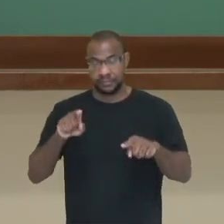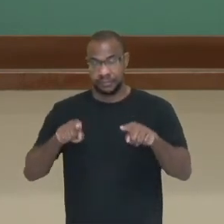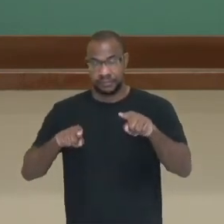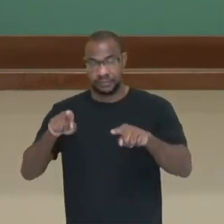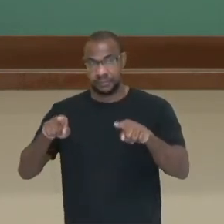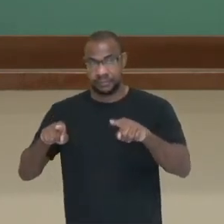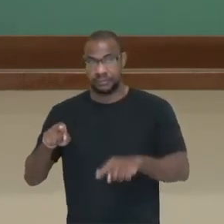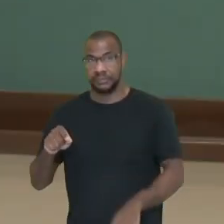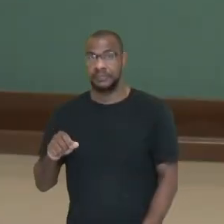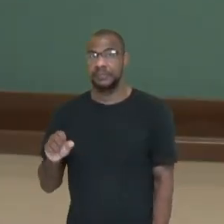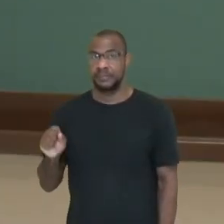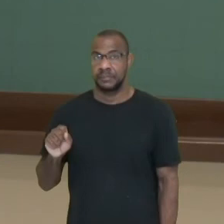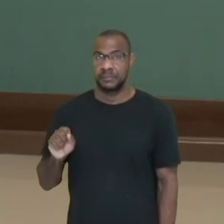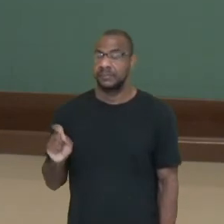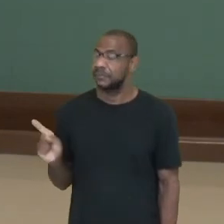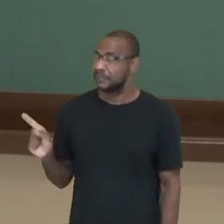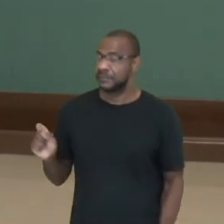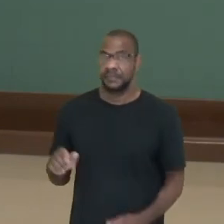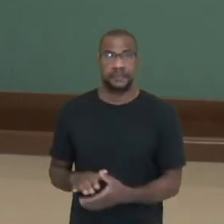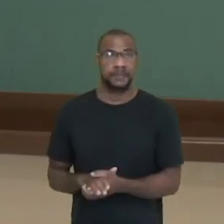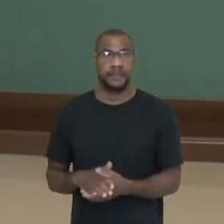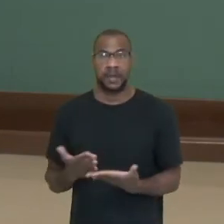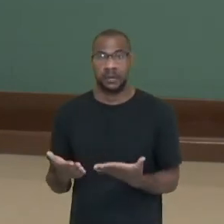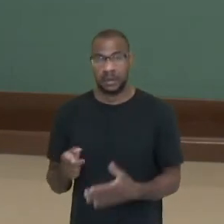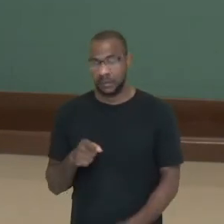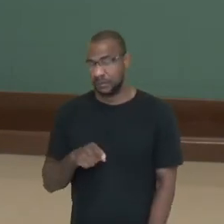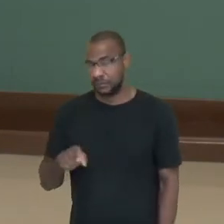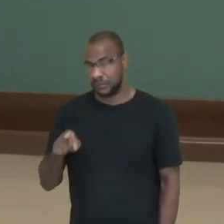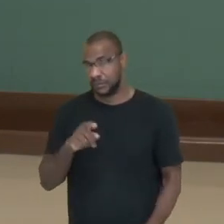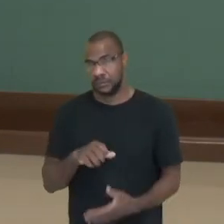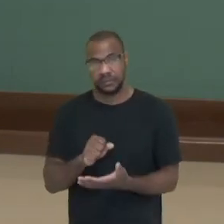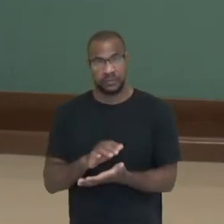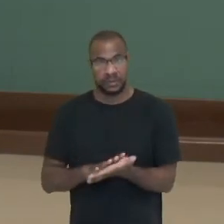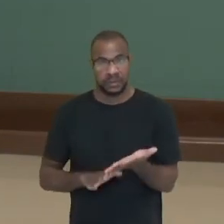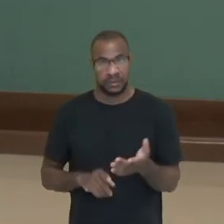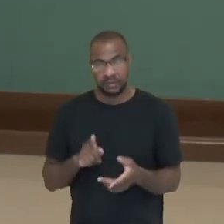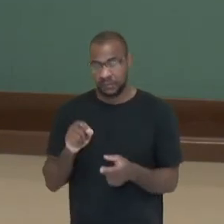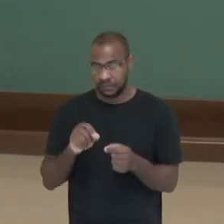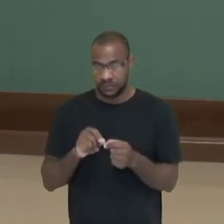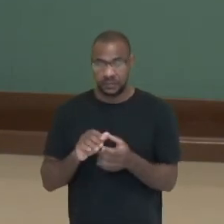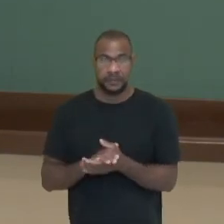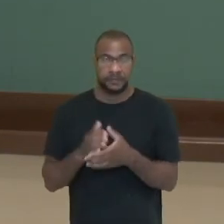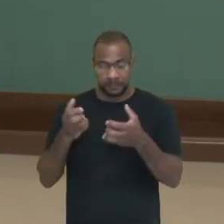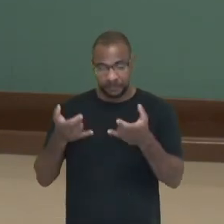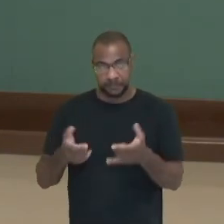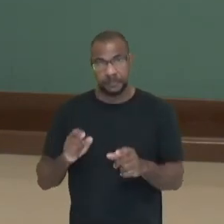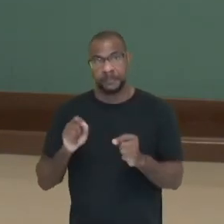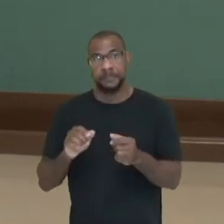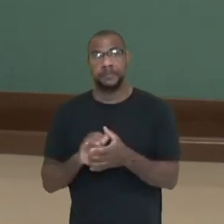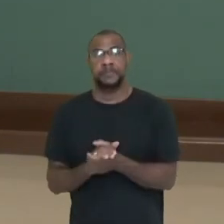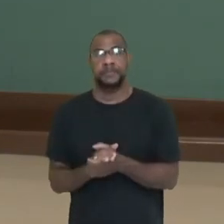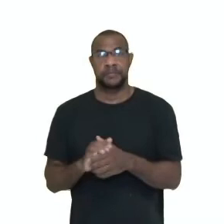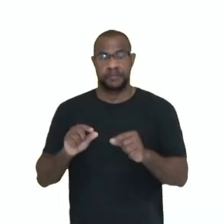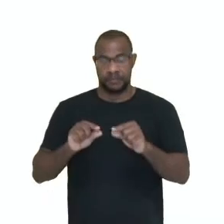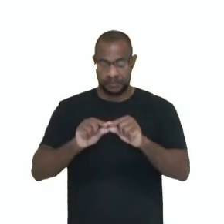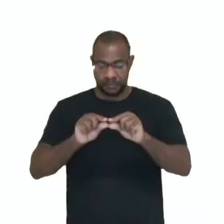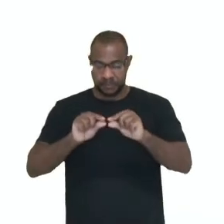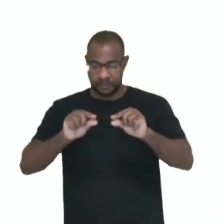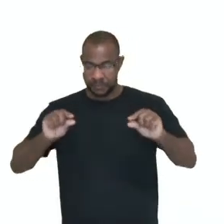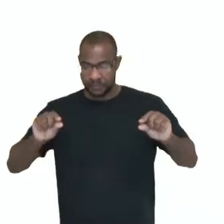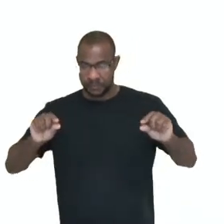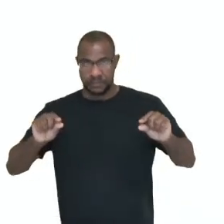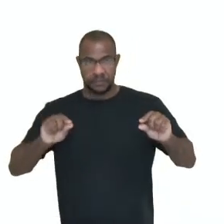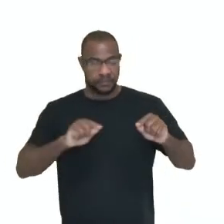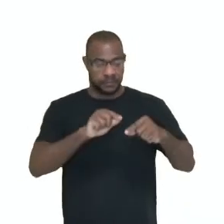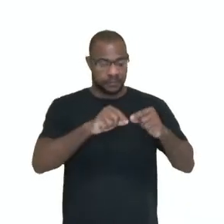segundo. Então, agora é sua vez, pessoal, uma atividade para você. Ele fala assim, uma corda sonora presa